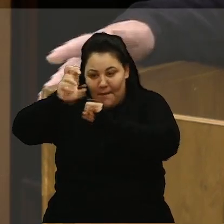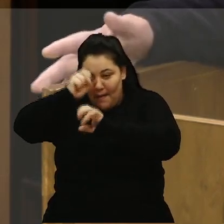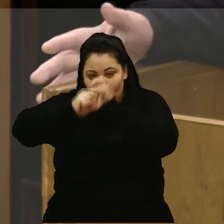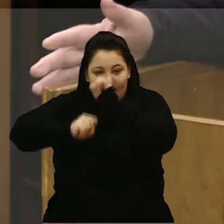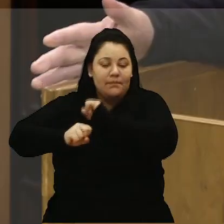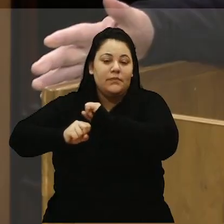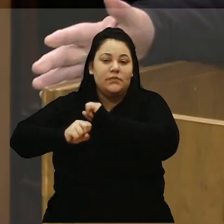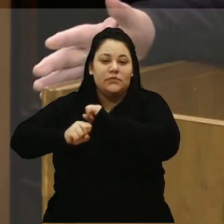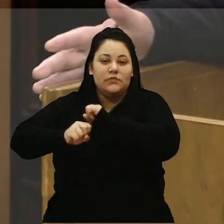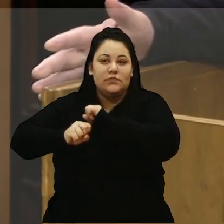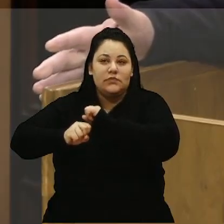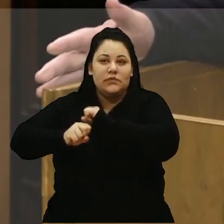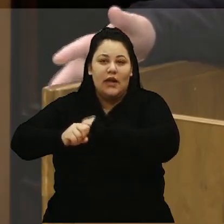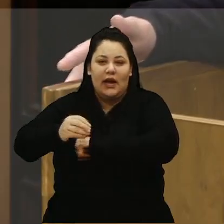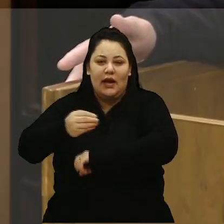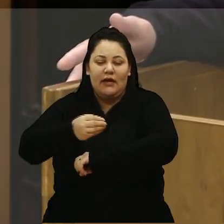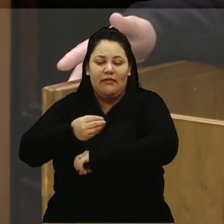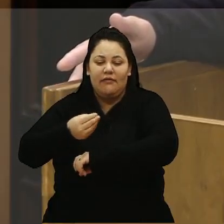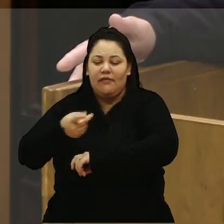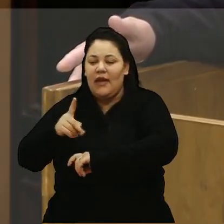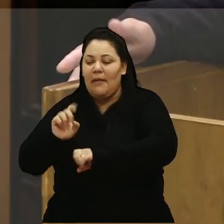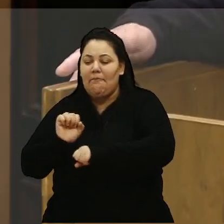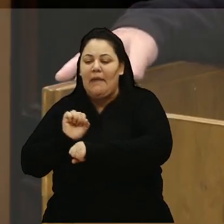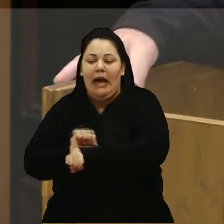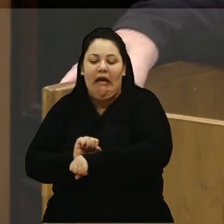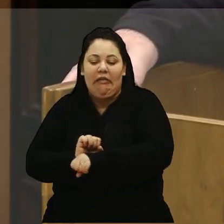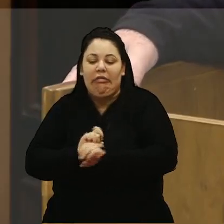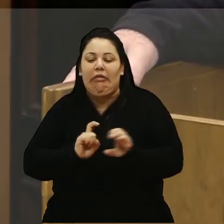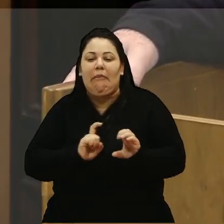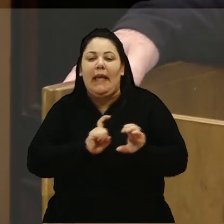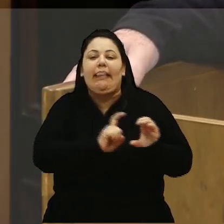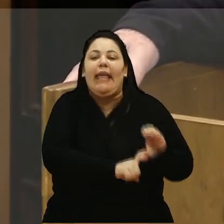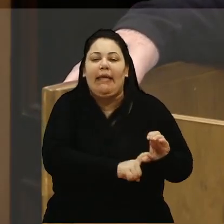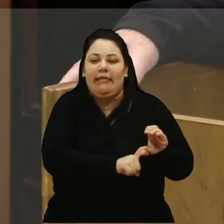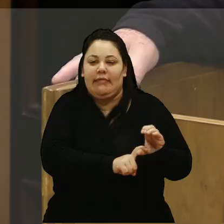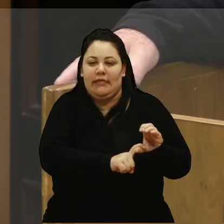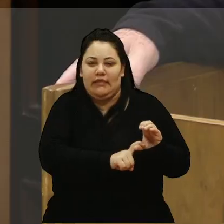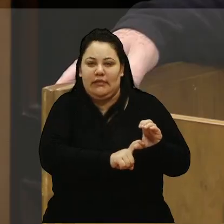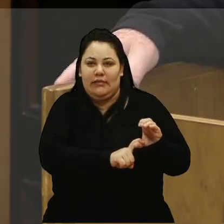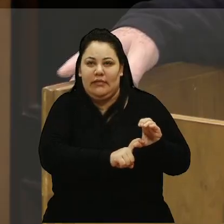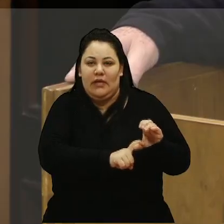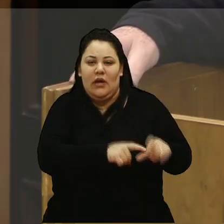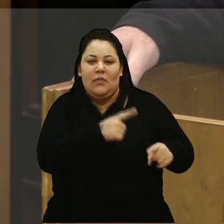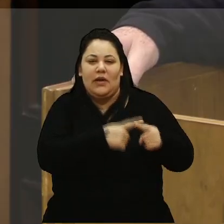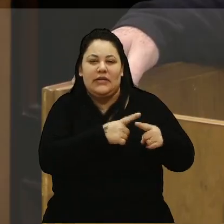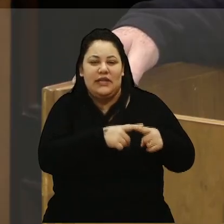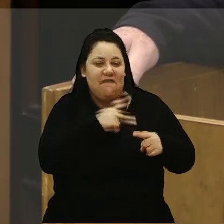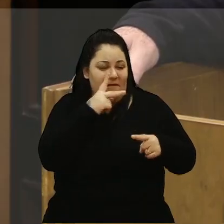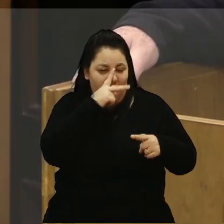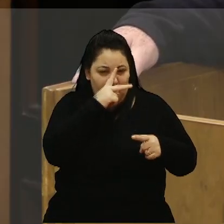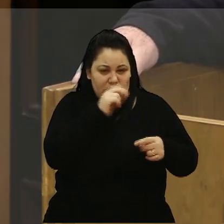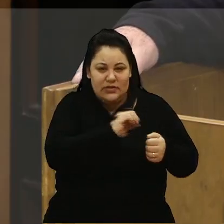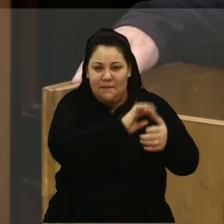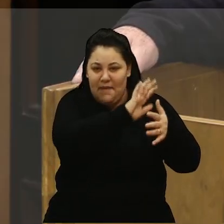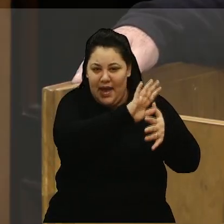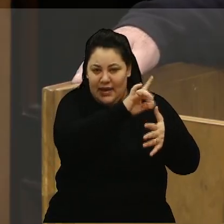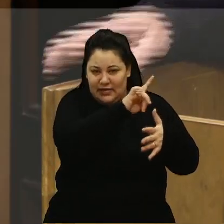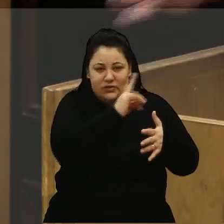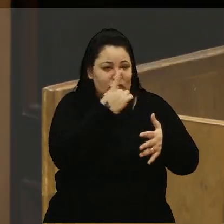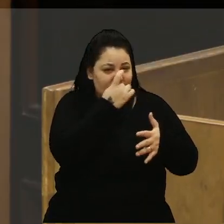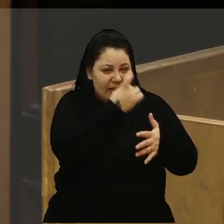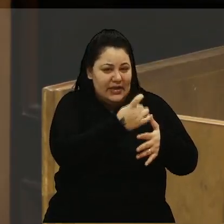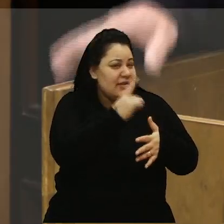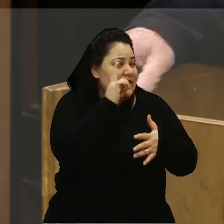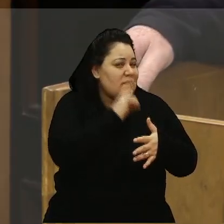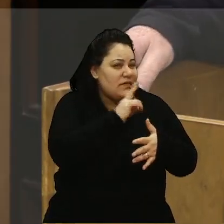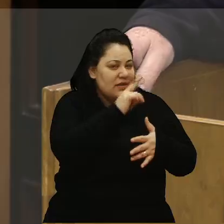vivem uns parasitas, né? Parasitas, né? Por conta da força bélica, né, e dos interesses norte-americanos